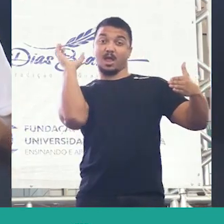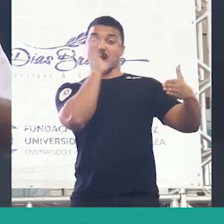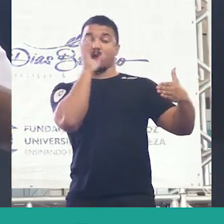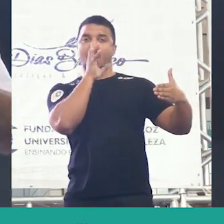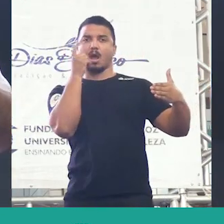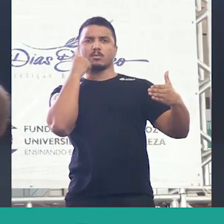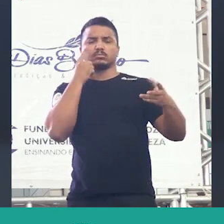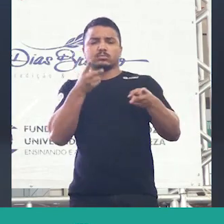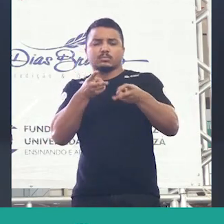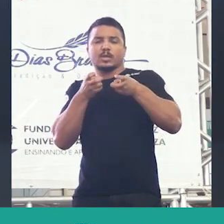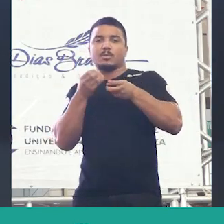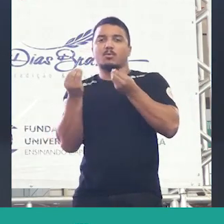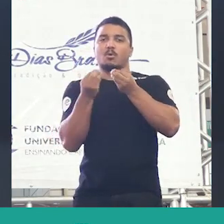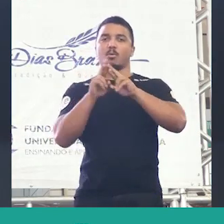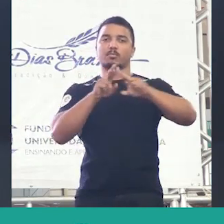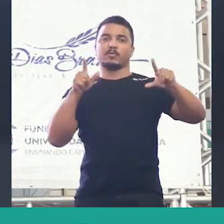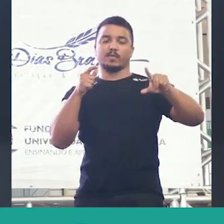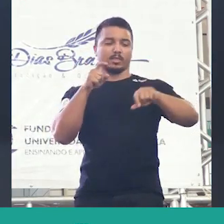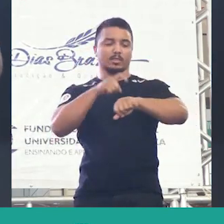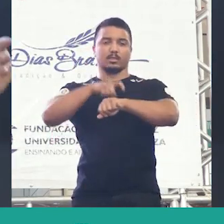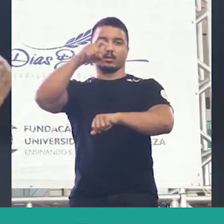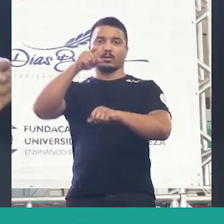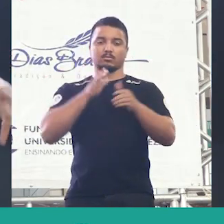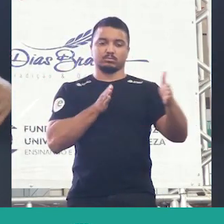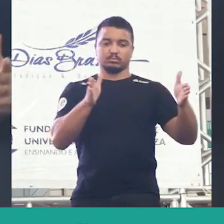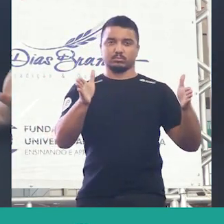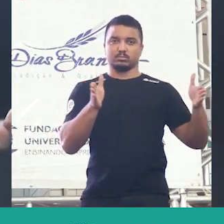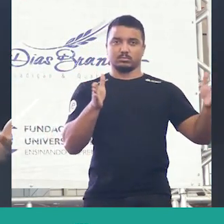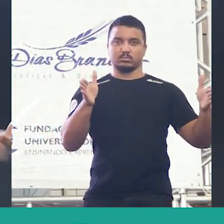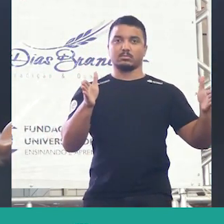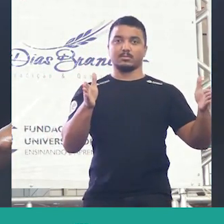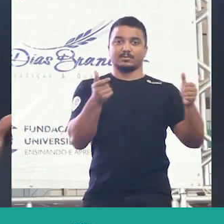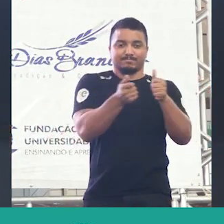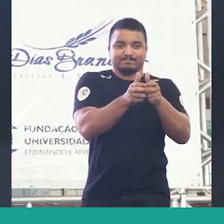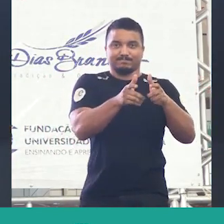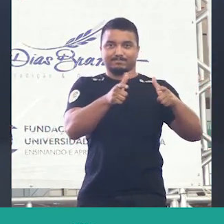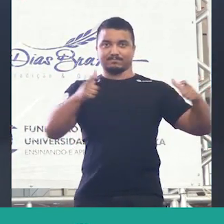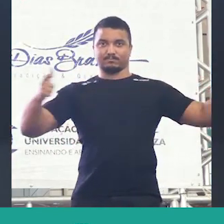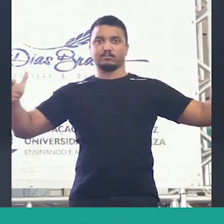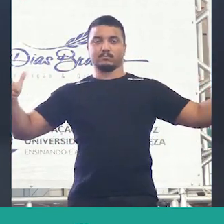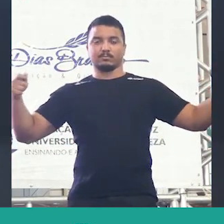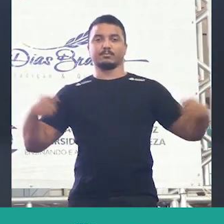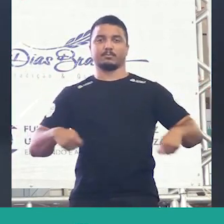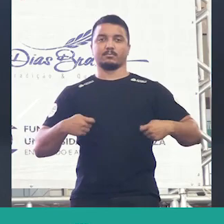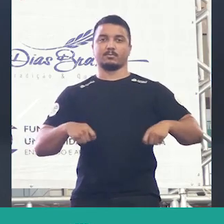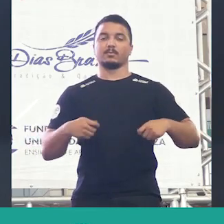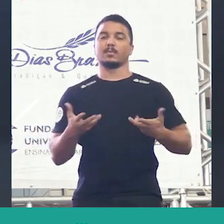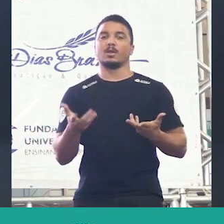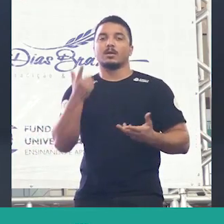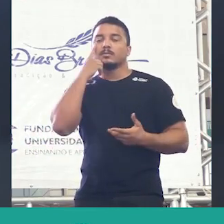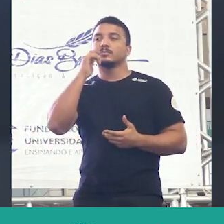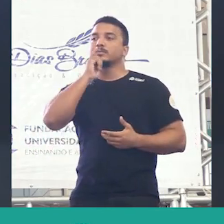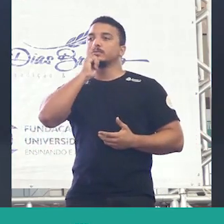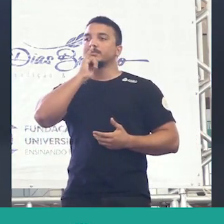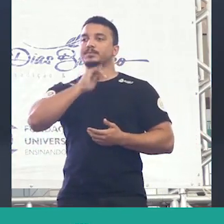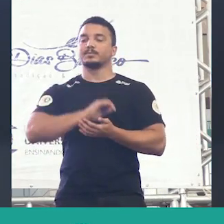para a gente notar uma certa diferença de tempo, tem que ter um espaço muito grande. Por exemplo,